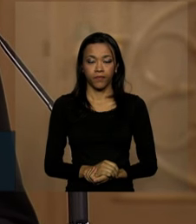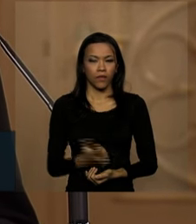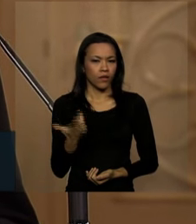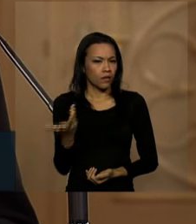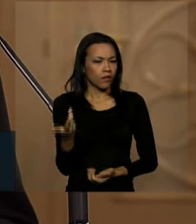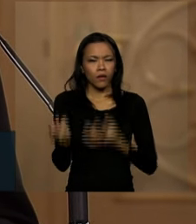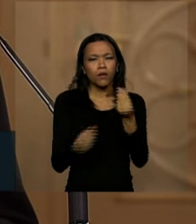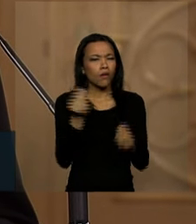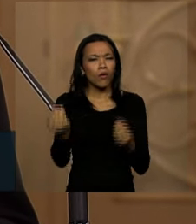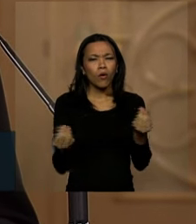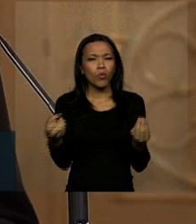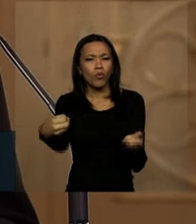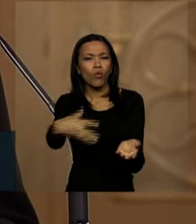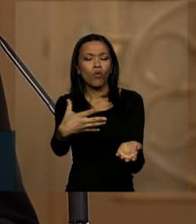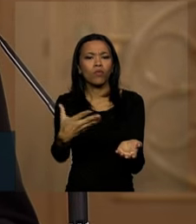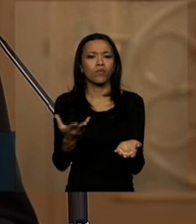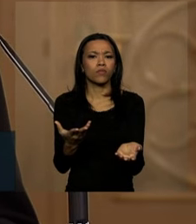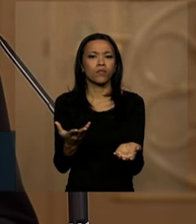como